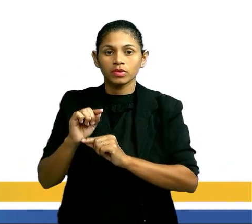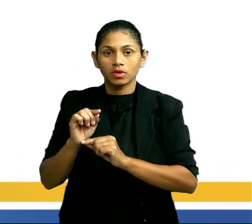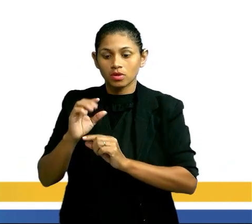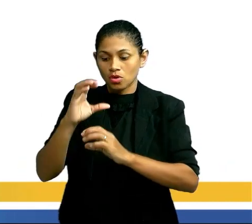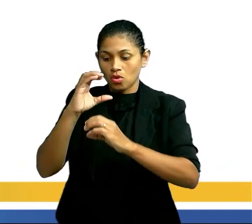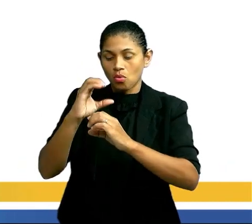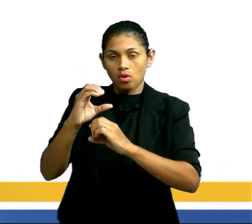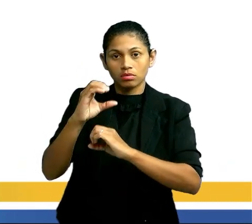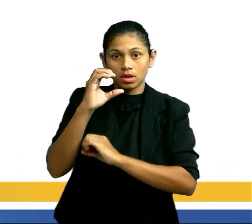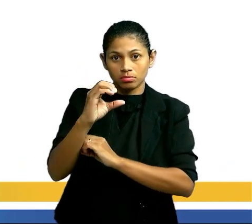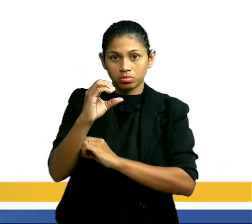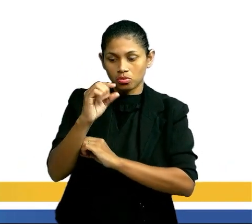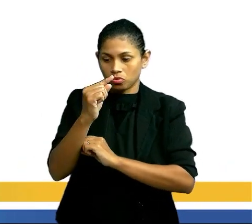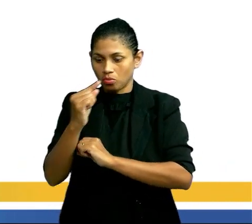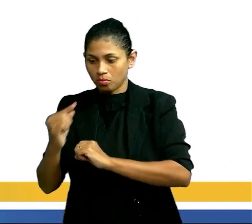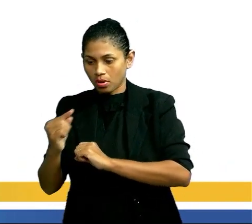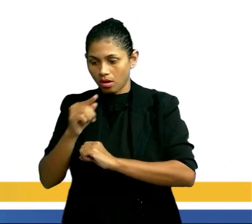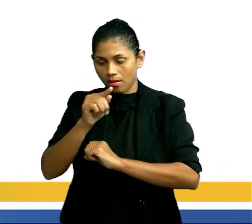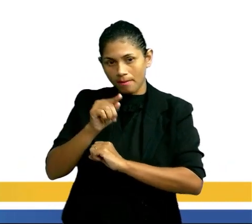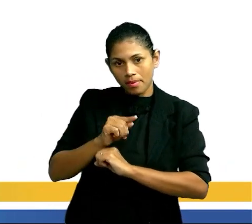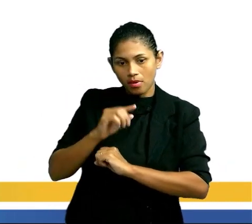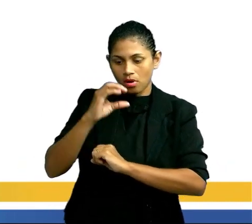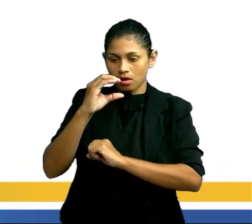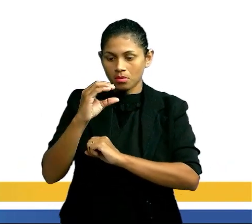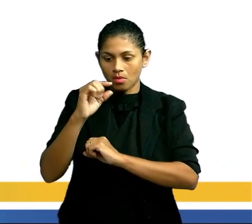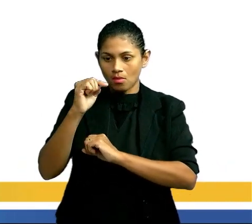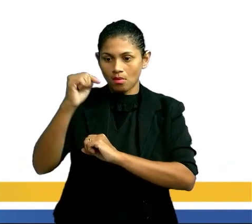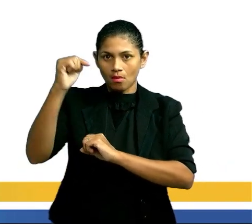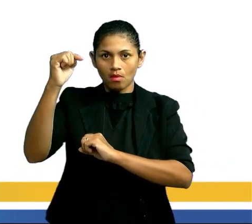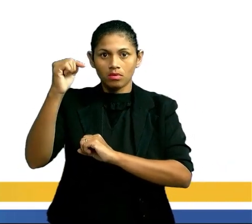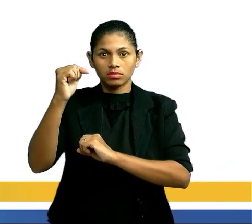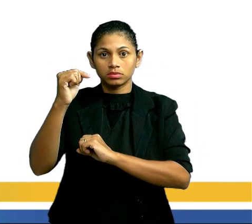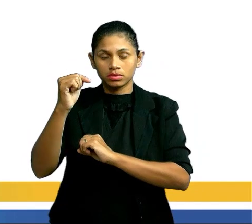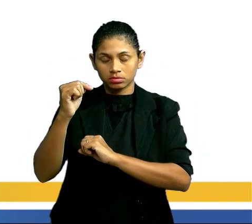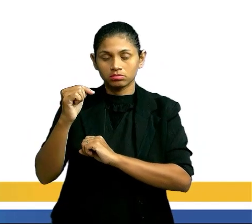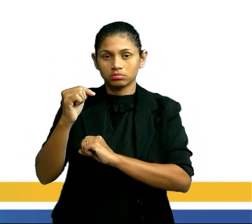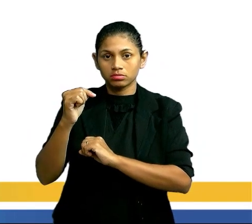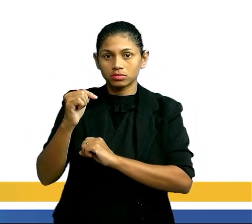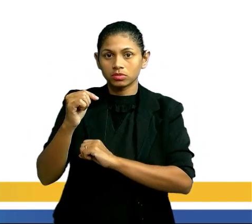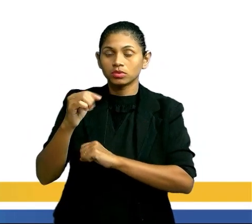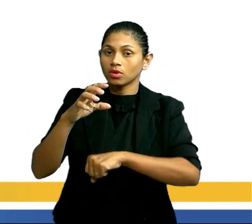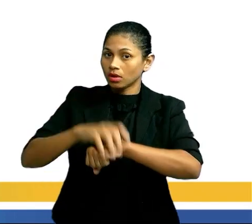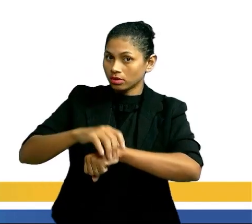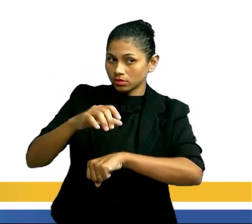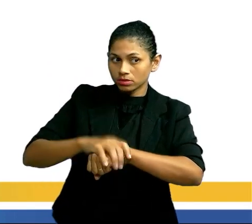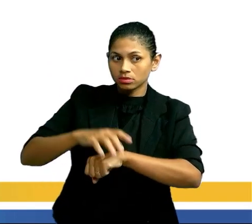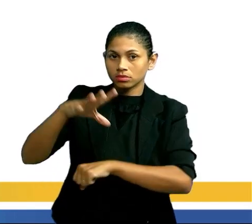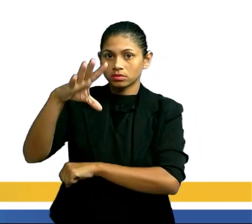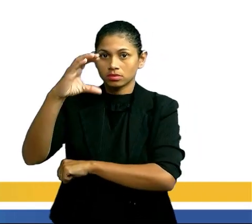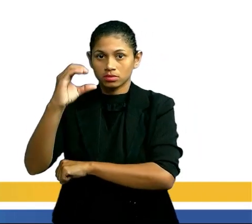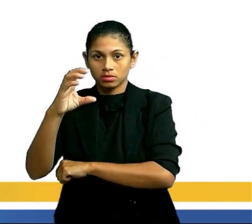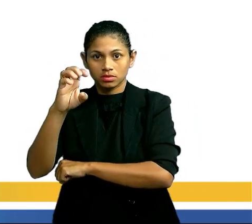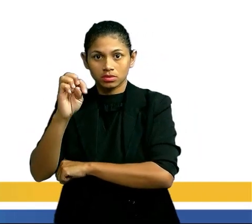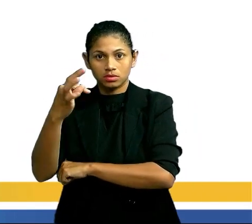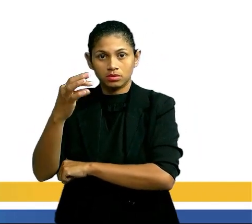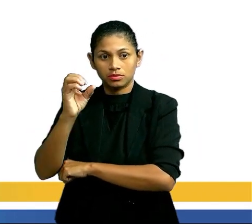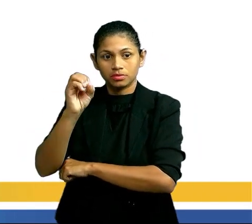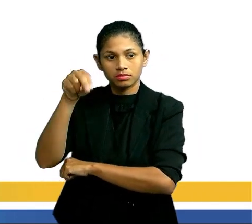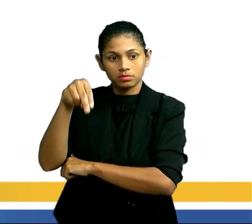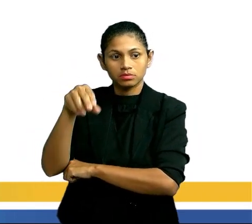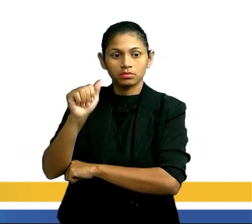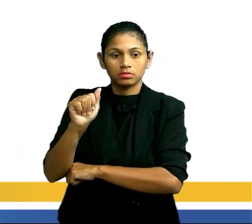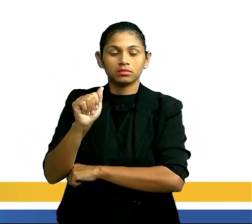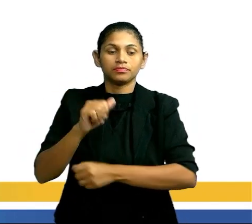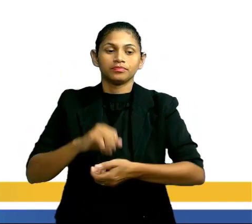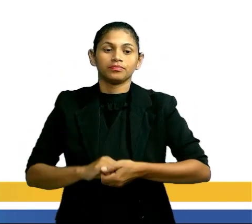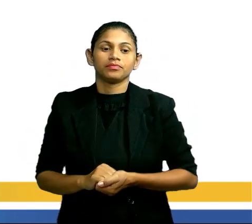da cadeia, nós vamos ter a função cetona, ok? Olha só que interessante. Então eu tenho ali uma cetona, olha